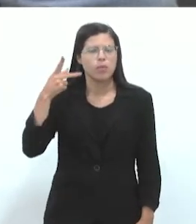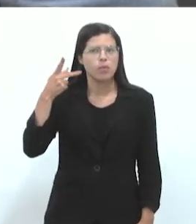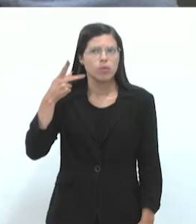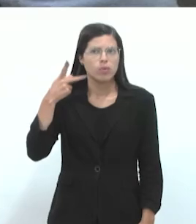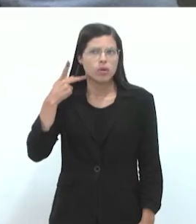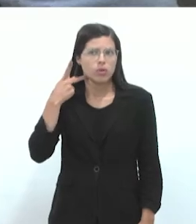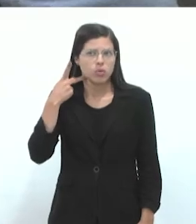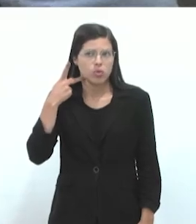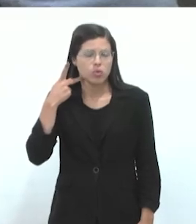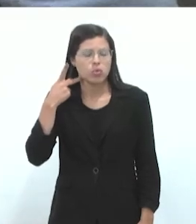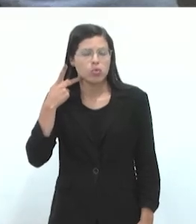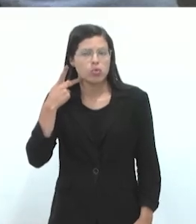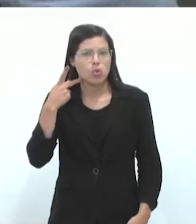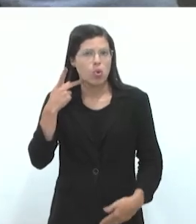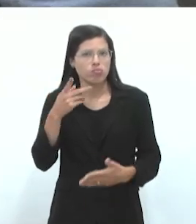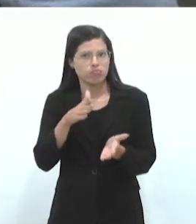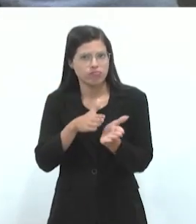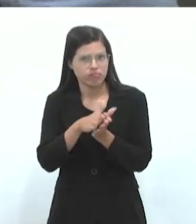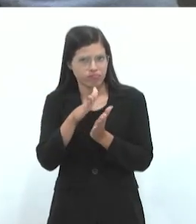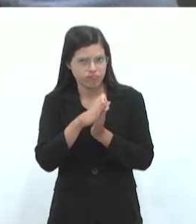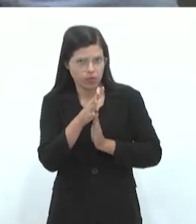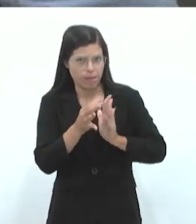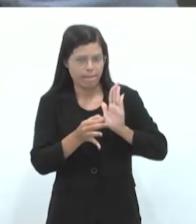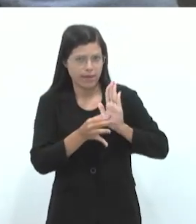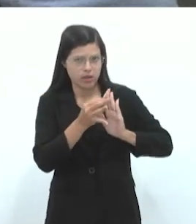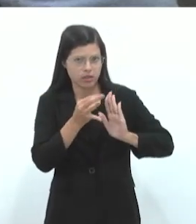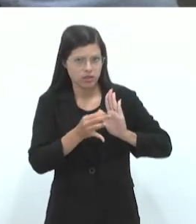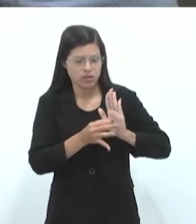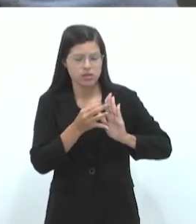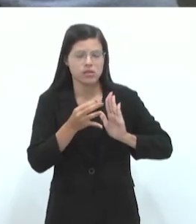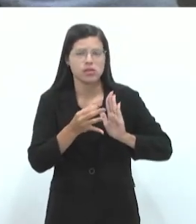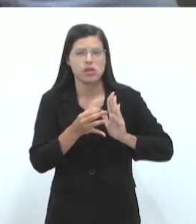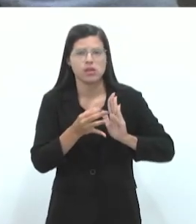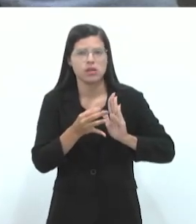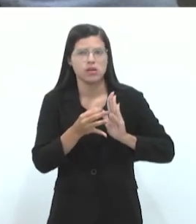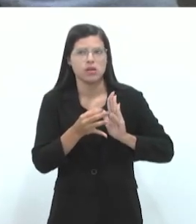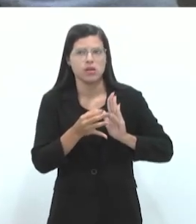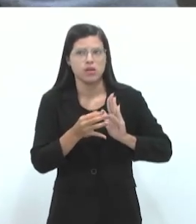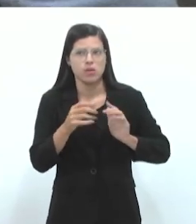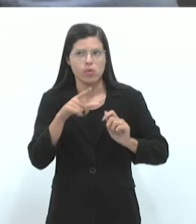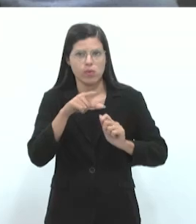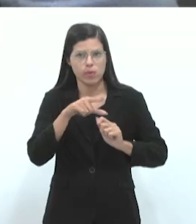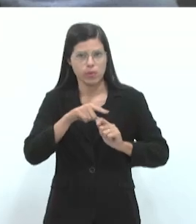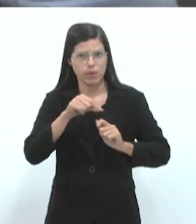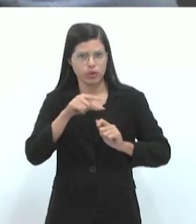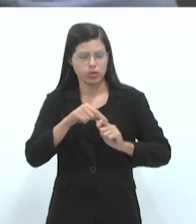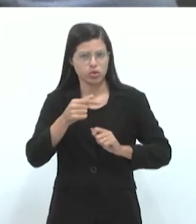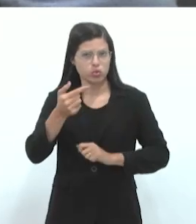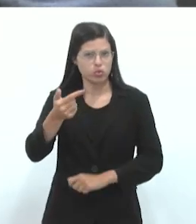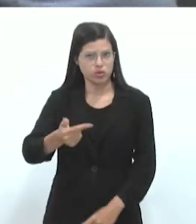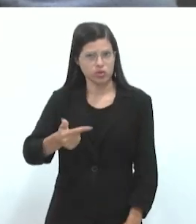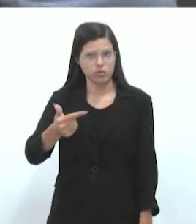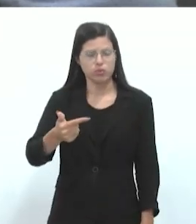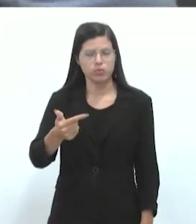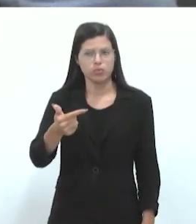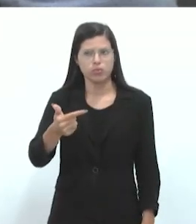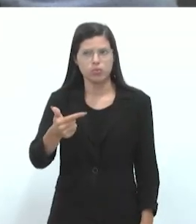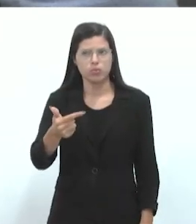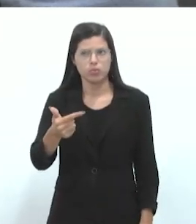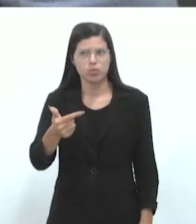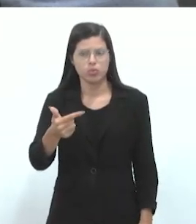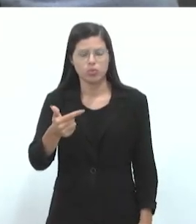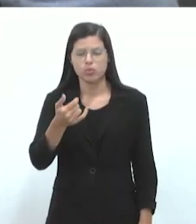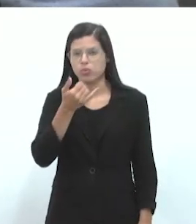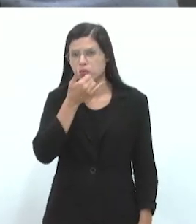lá emitiu um parecer que ele considera o artigo 2º e o